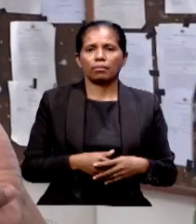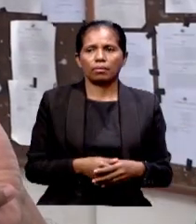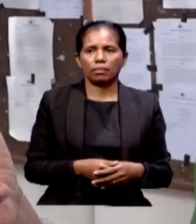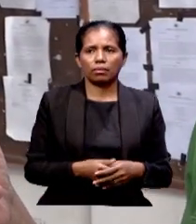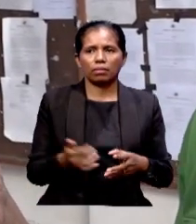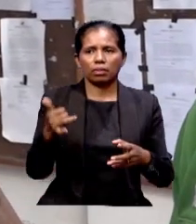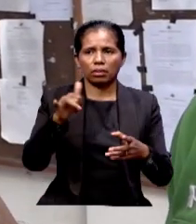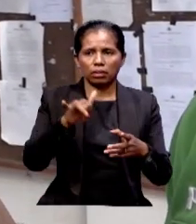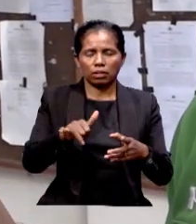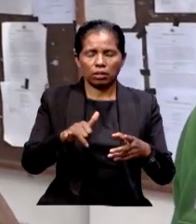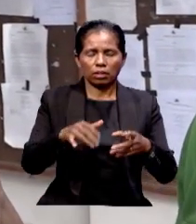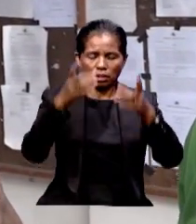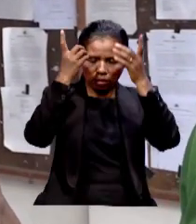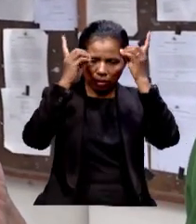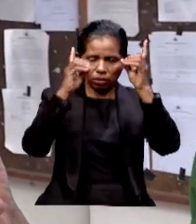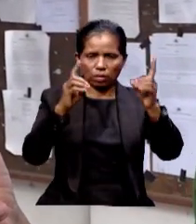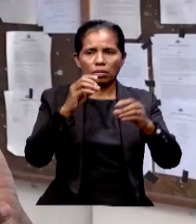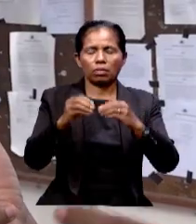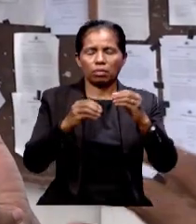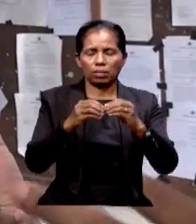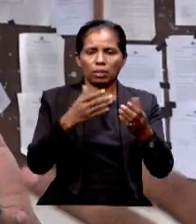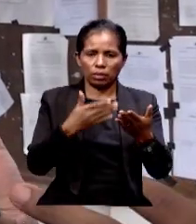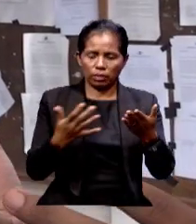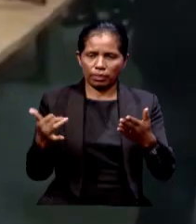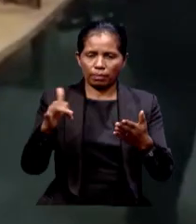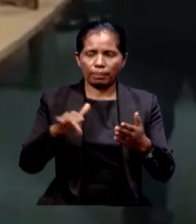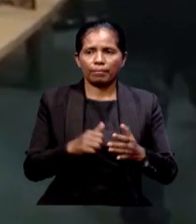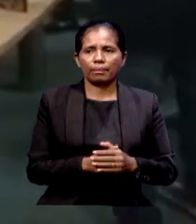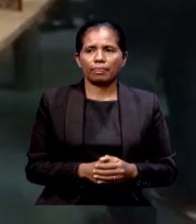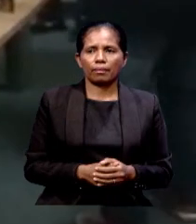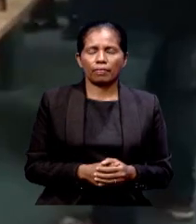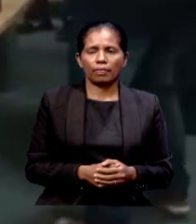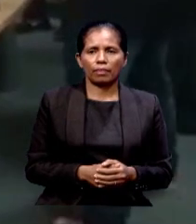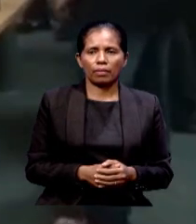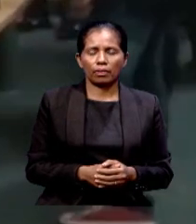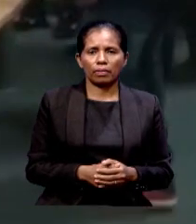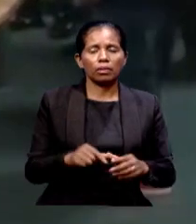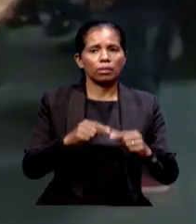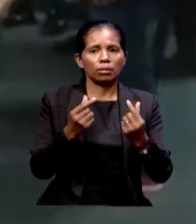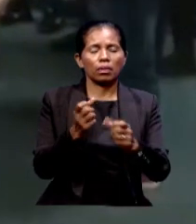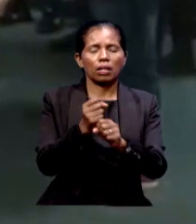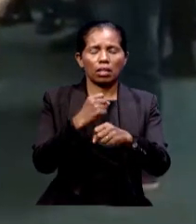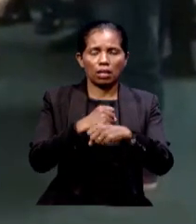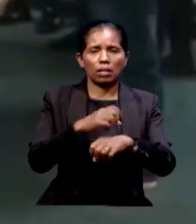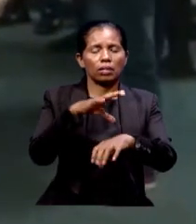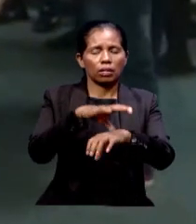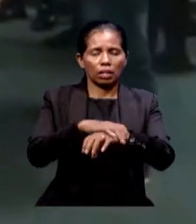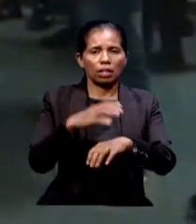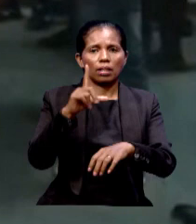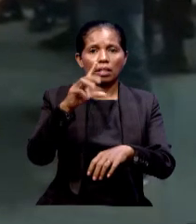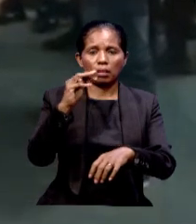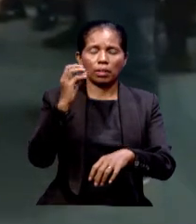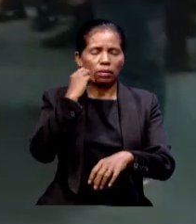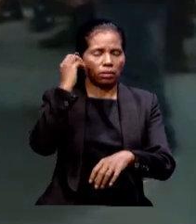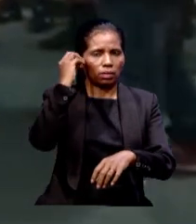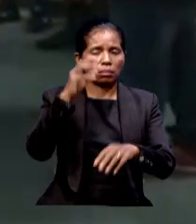seria decisões sobre fim ba objeto de equipa conjunta halo busca ia suspeito ele eminia residência ia área